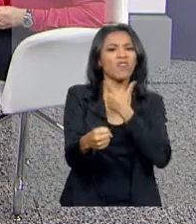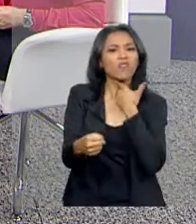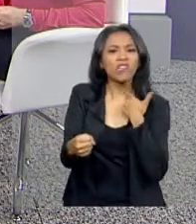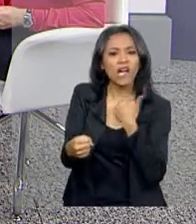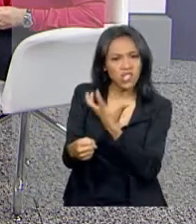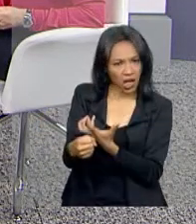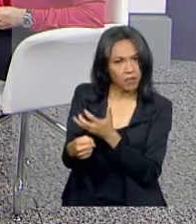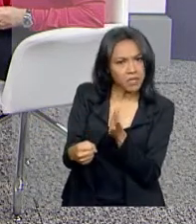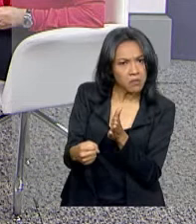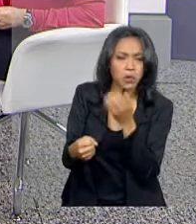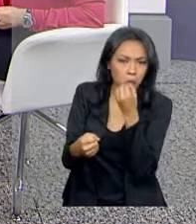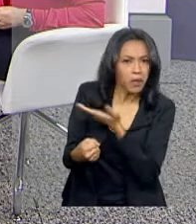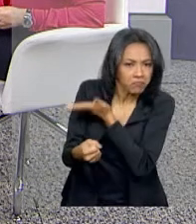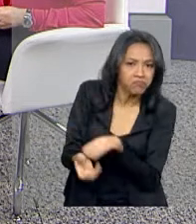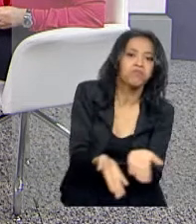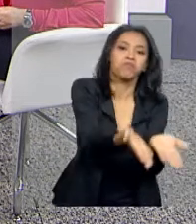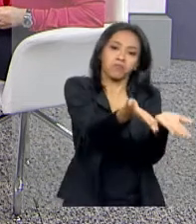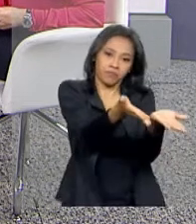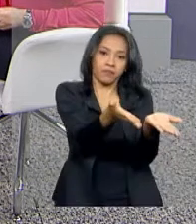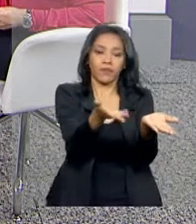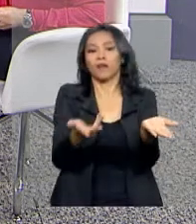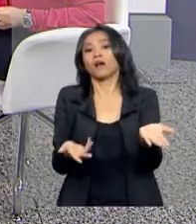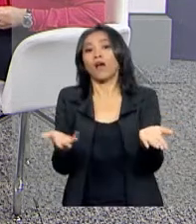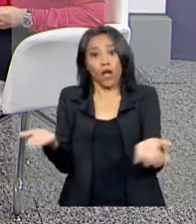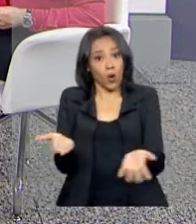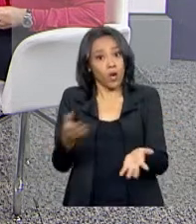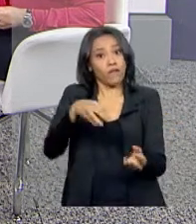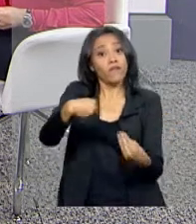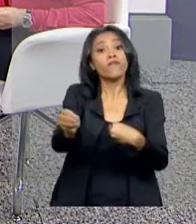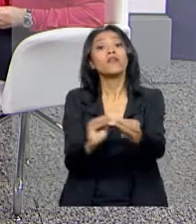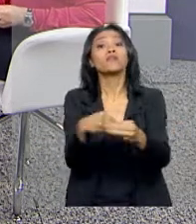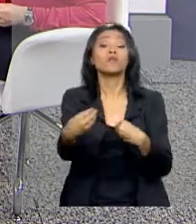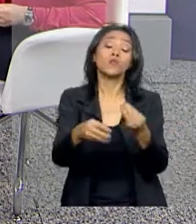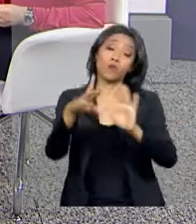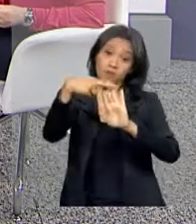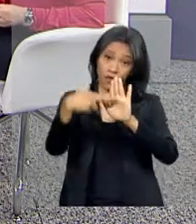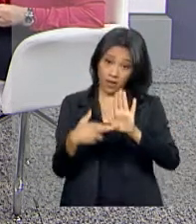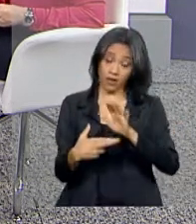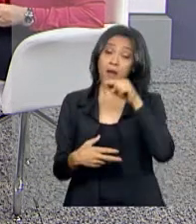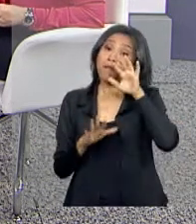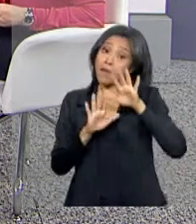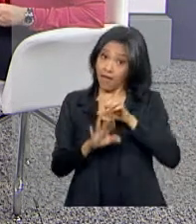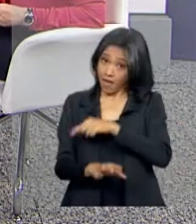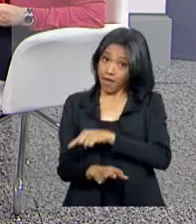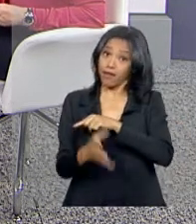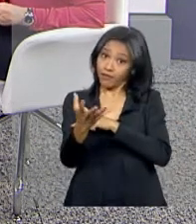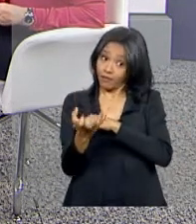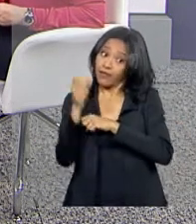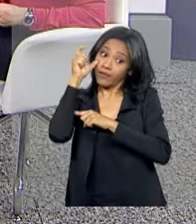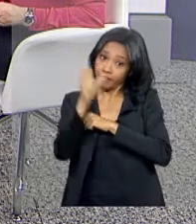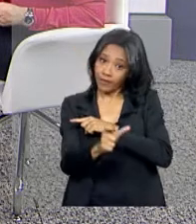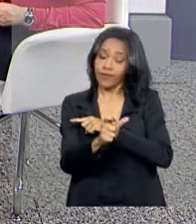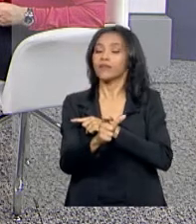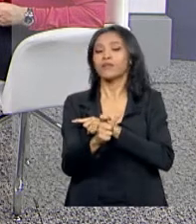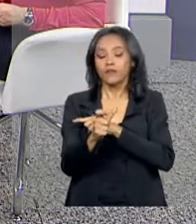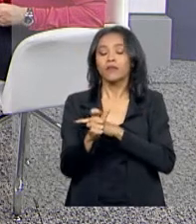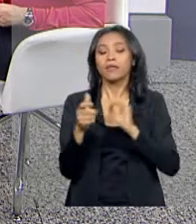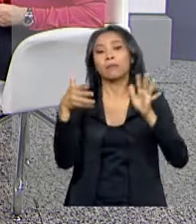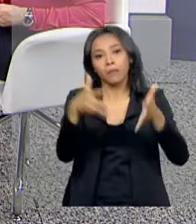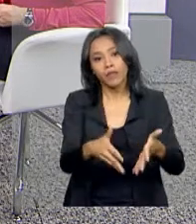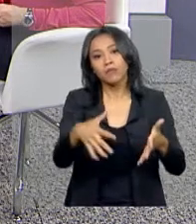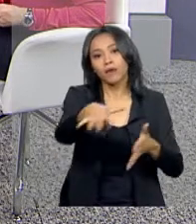com relação a esses quatro blocos a petrobras tem interesse em relação é a sudoeste de tartaruga